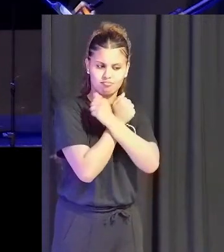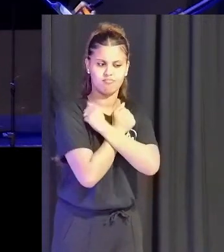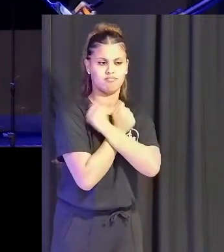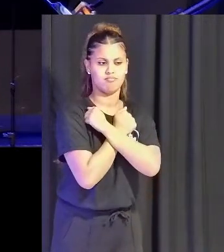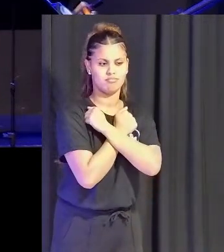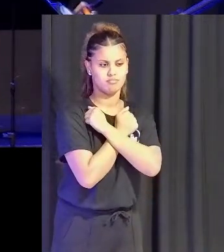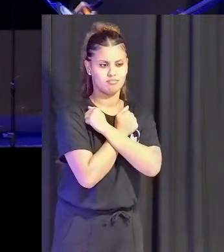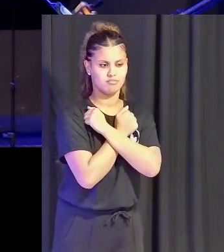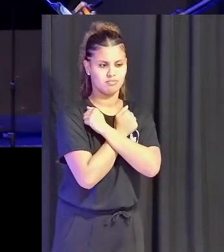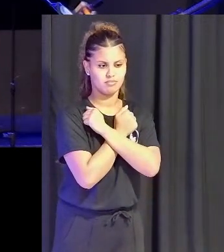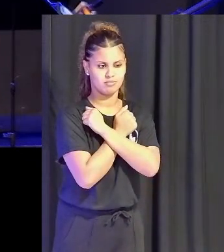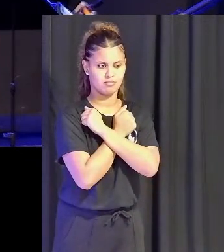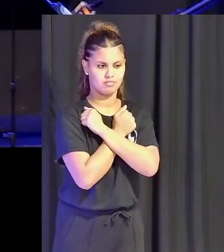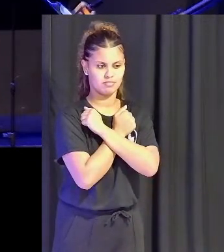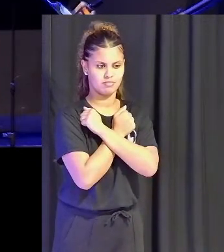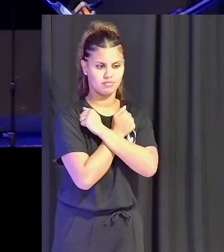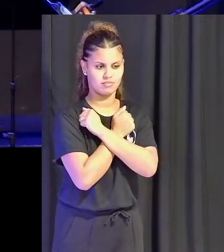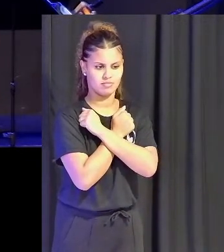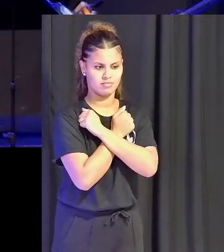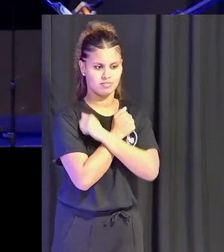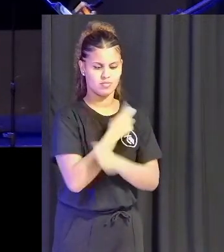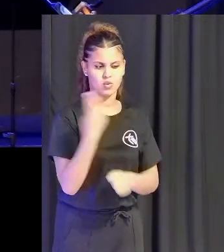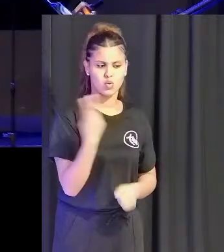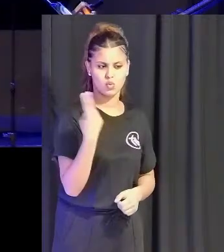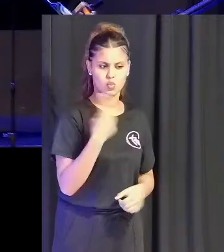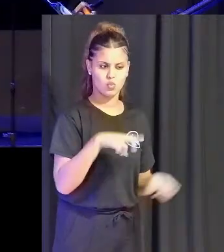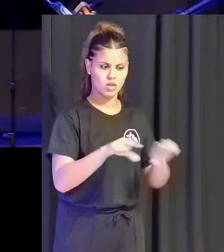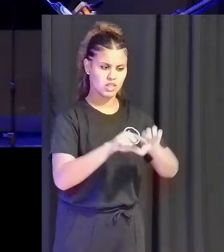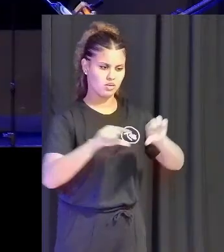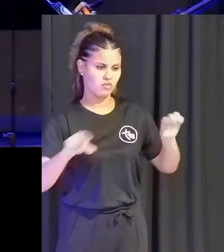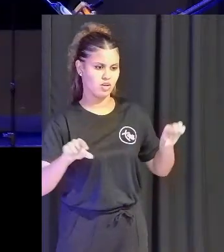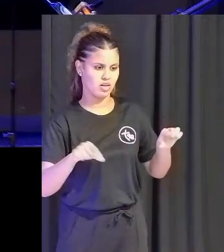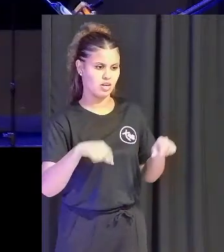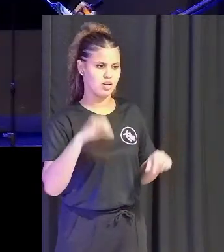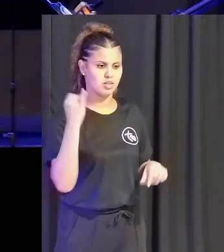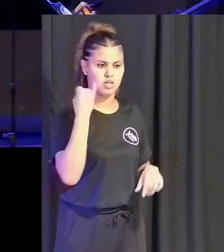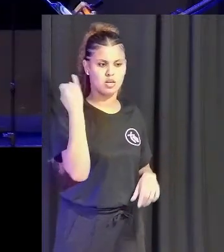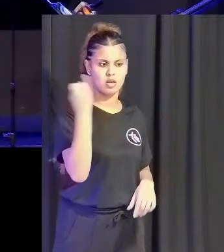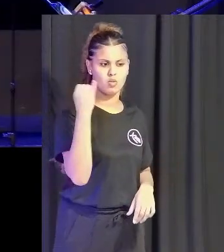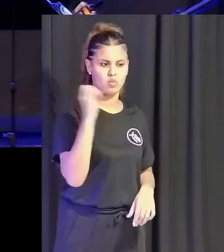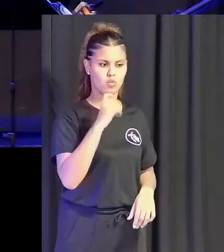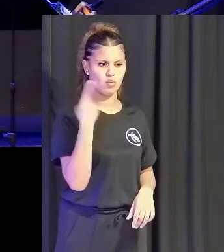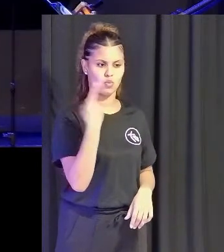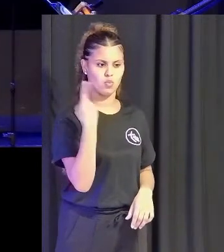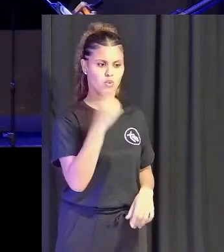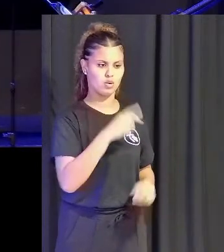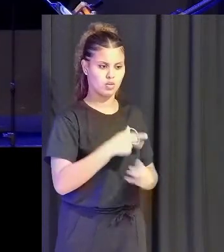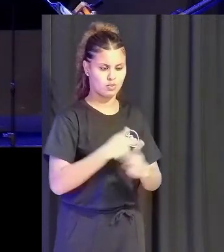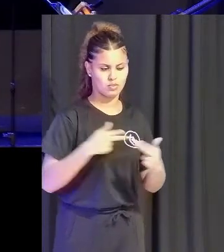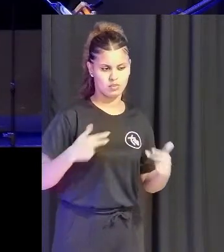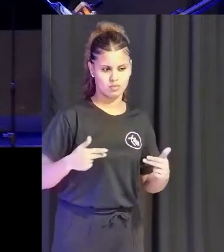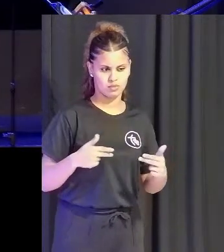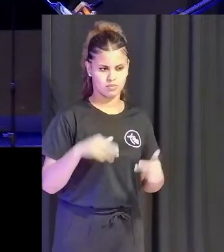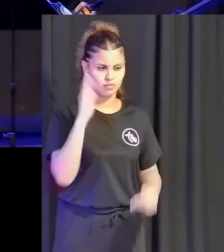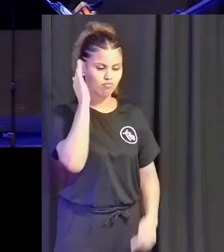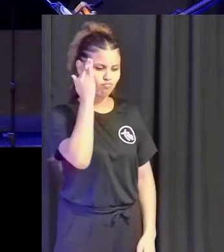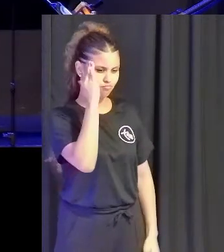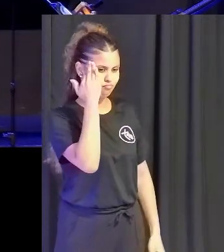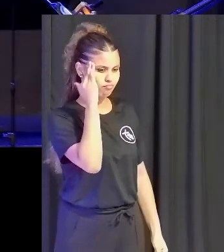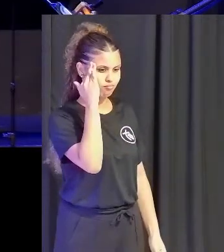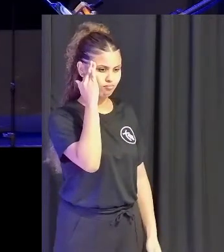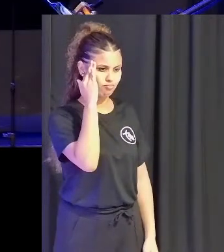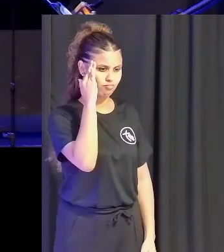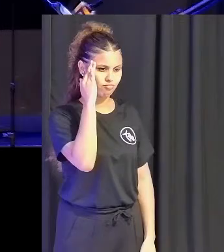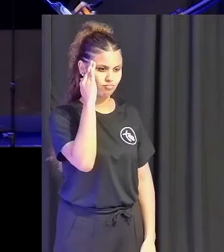Então, 2 frases e um oi. Foi a única coisa que eu sabia. Estou tentando aprender mais. Mas foi suficiente